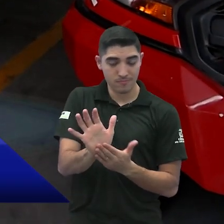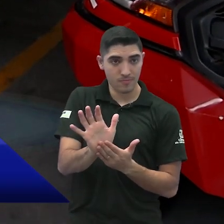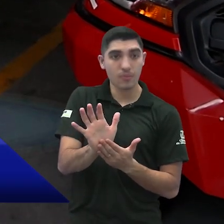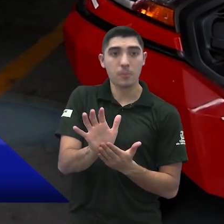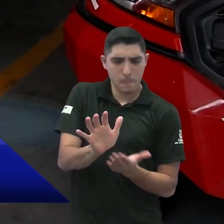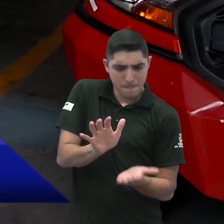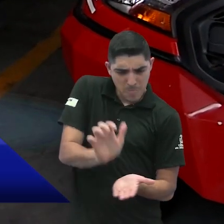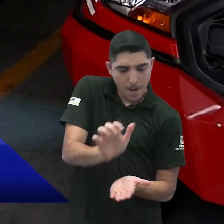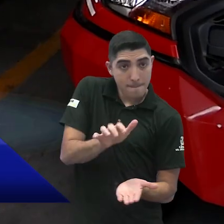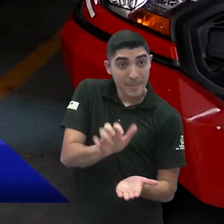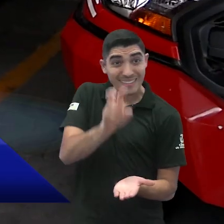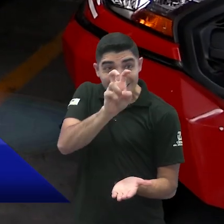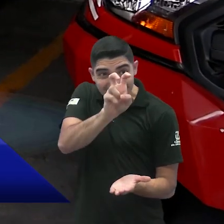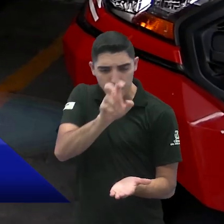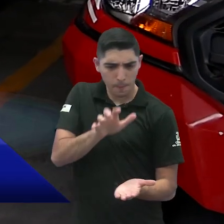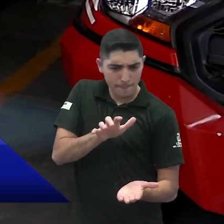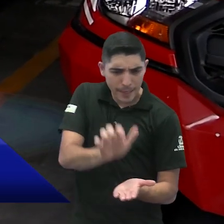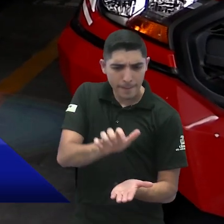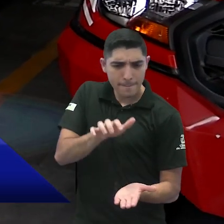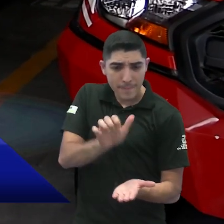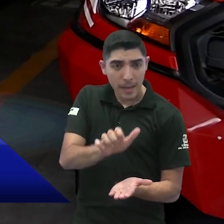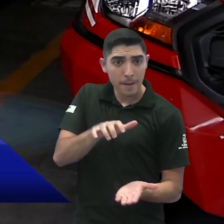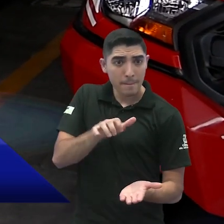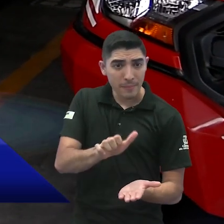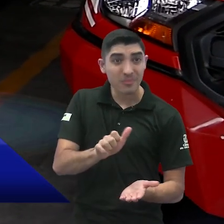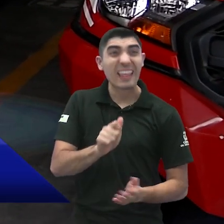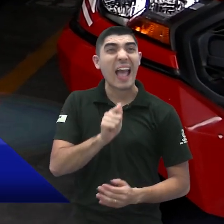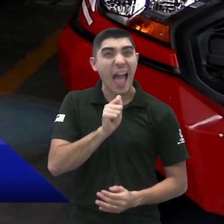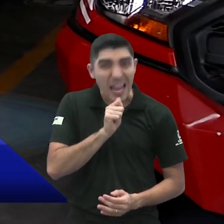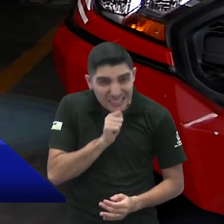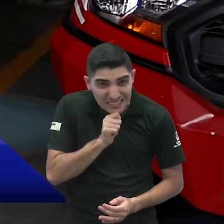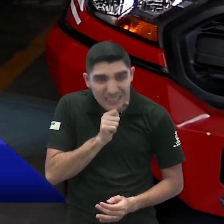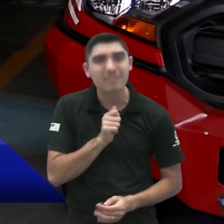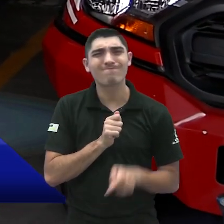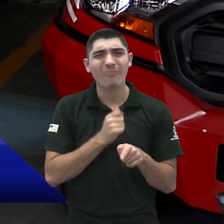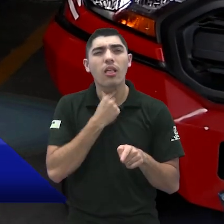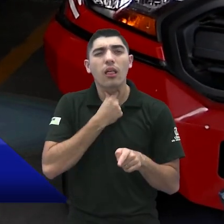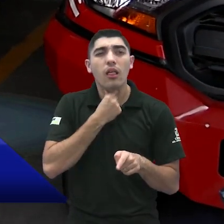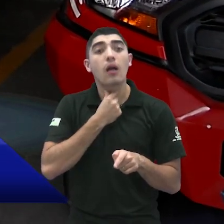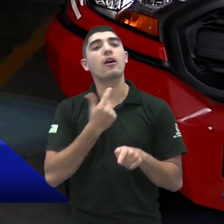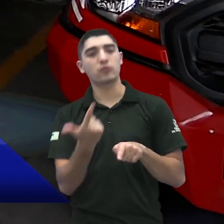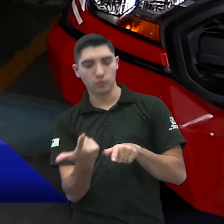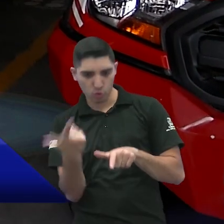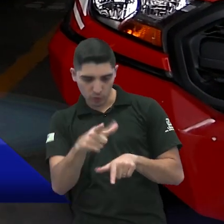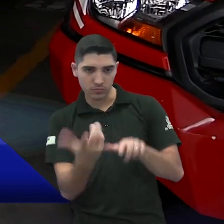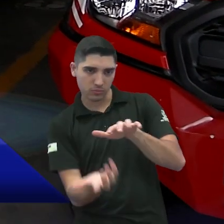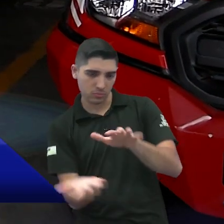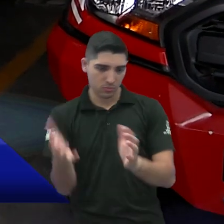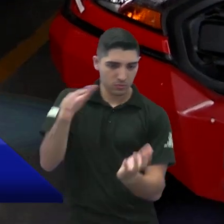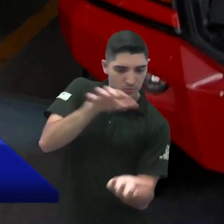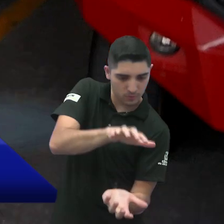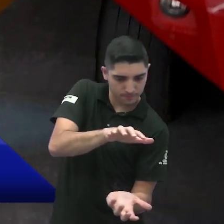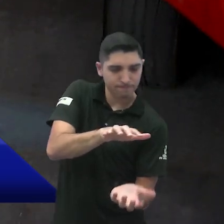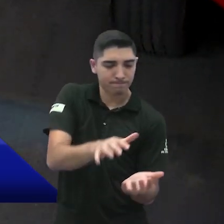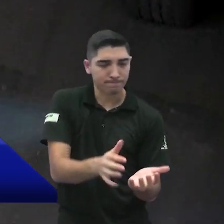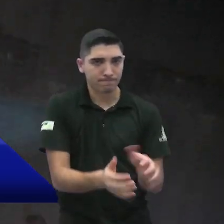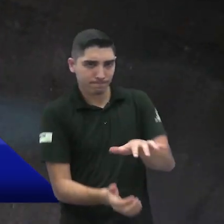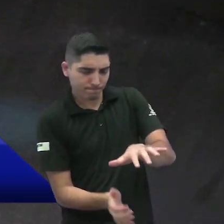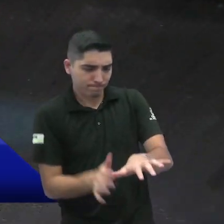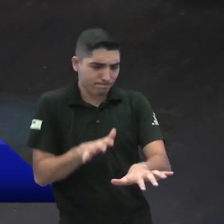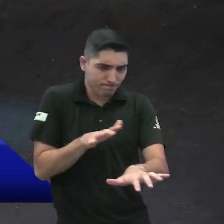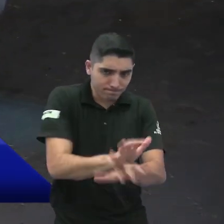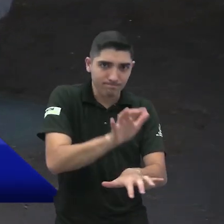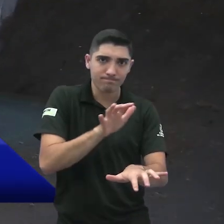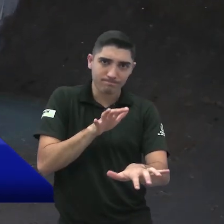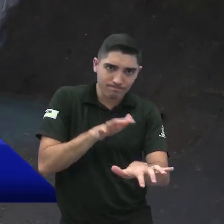mão. Essa região, feito as 5 manobras, não desengasgou, você volta para 5 palmadas, realiza ali